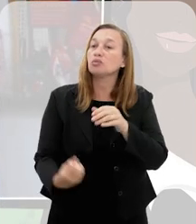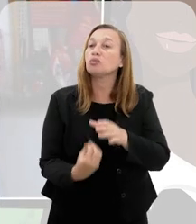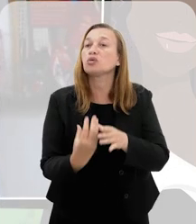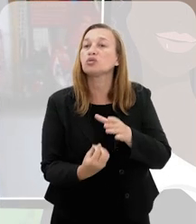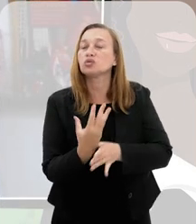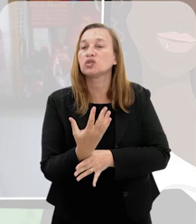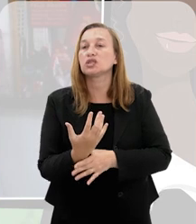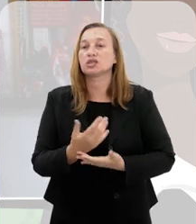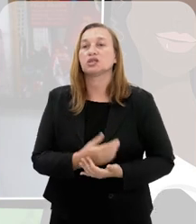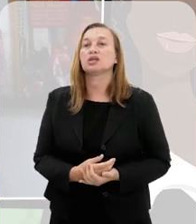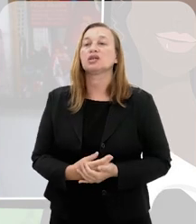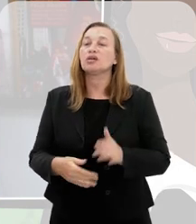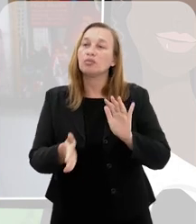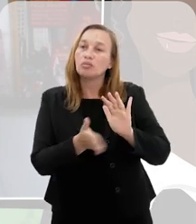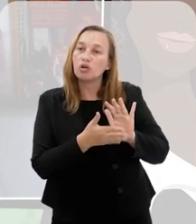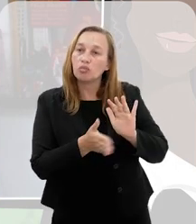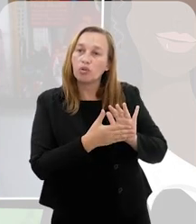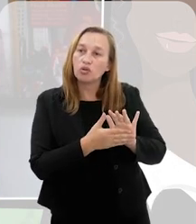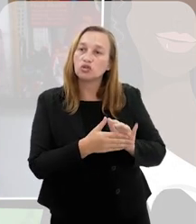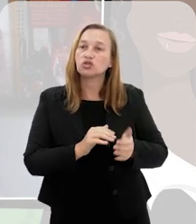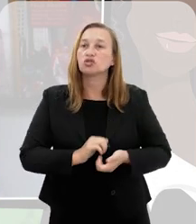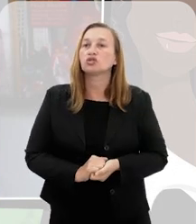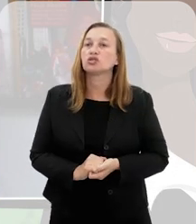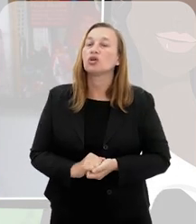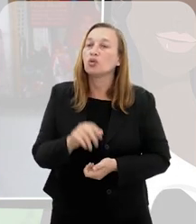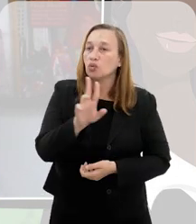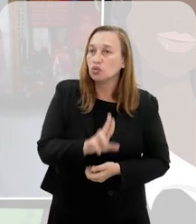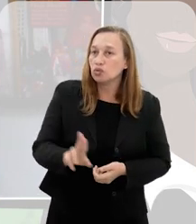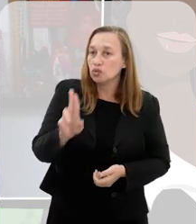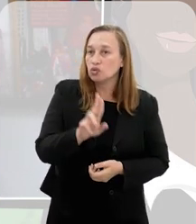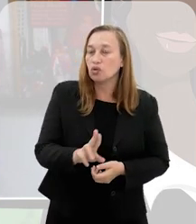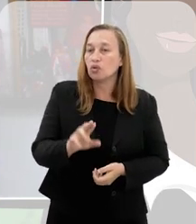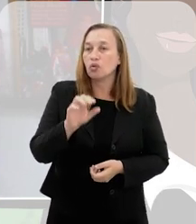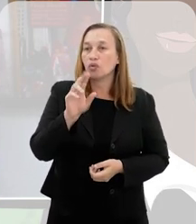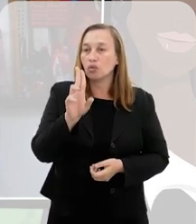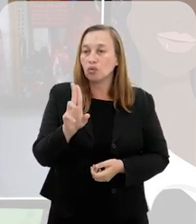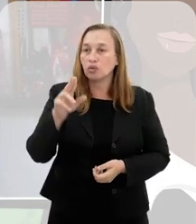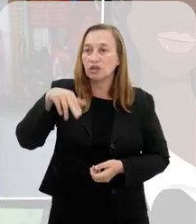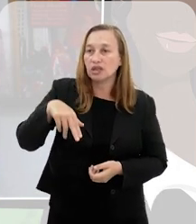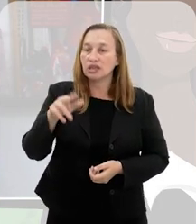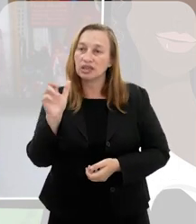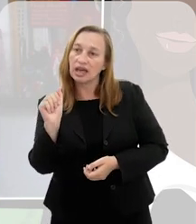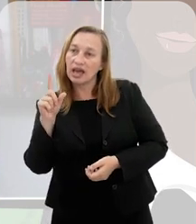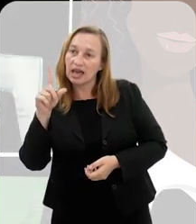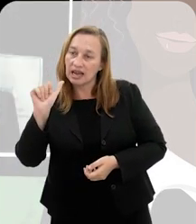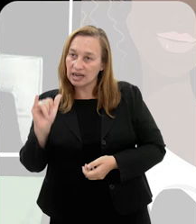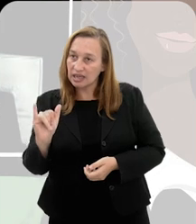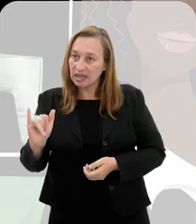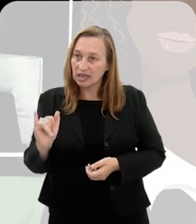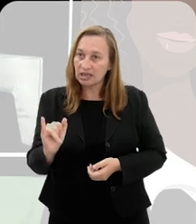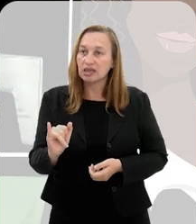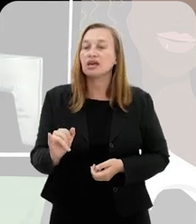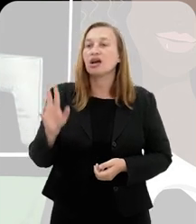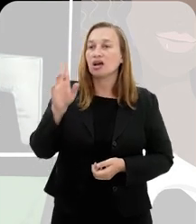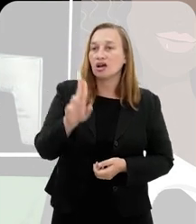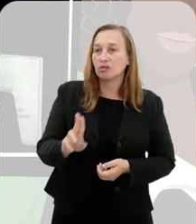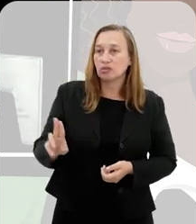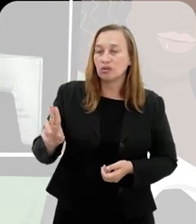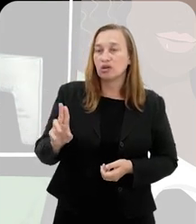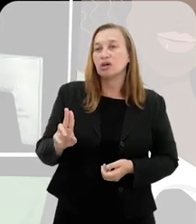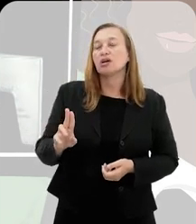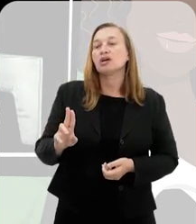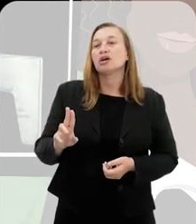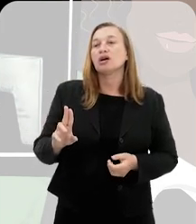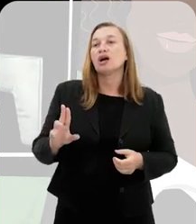estados reproduziram a partir dessa proposta, e a gente utilizou a UNALE para fazer essa advogação. A UNALE é a